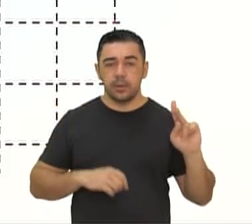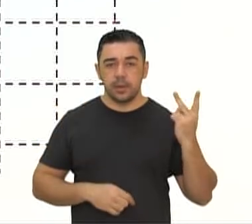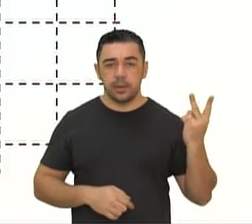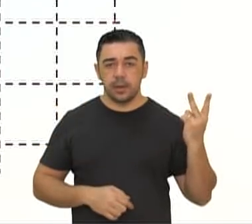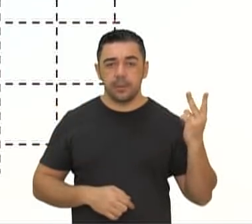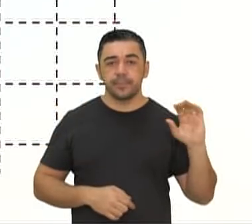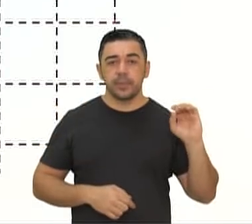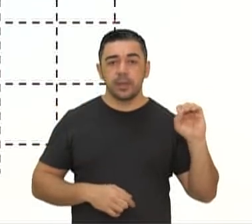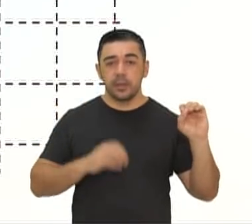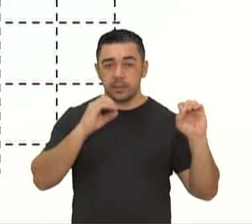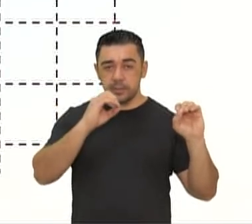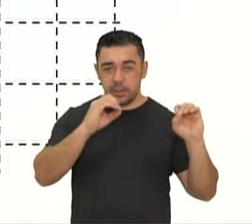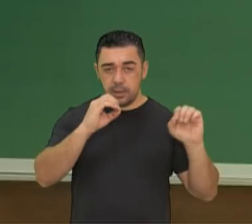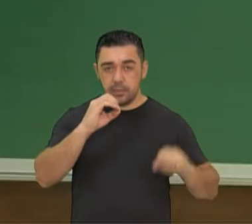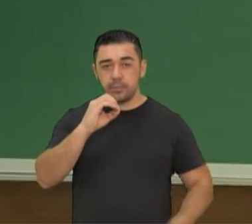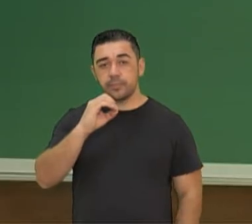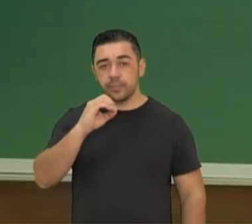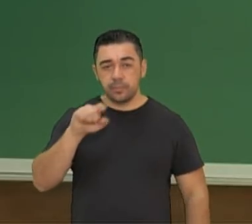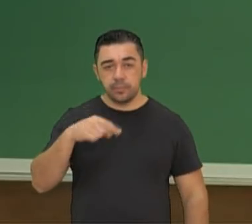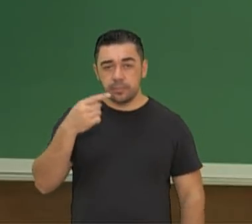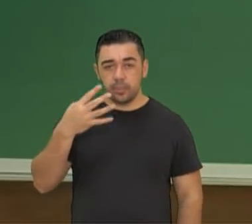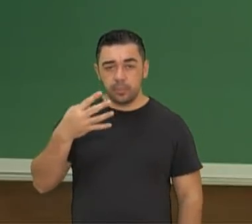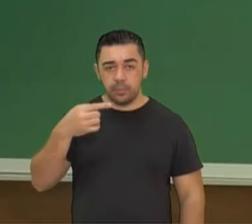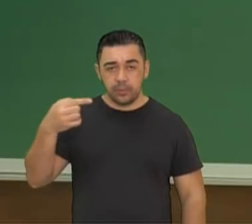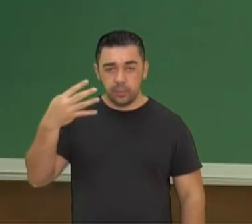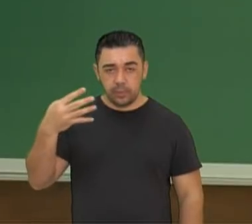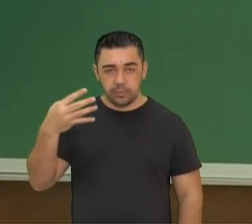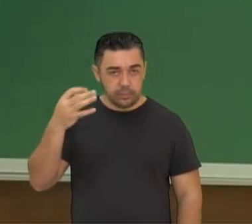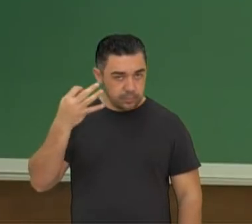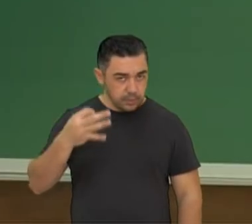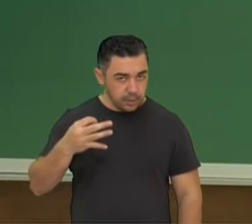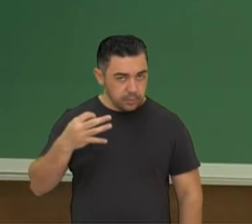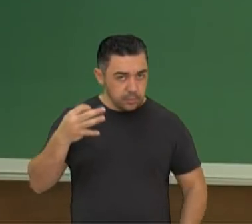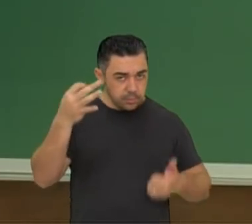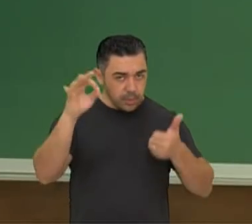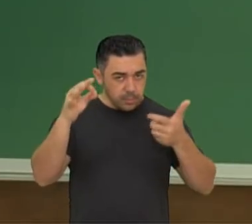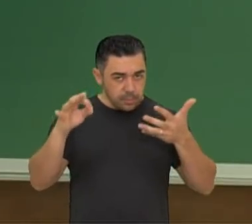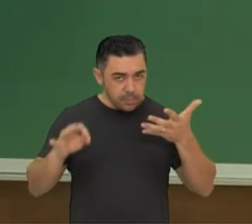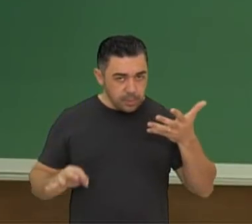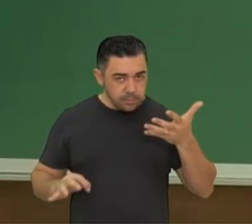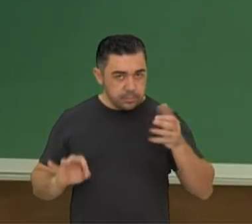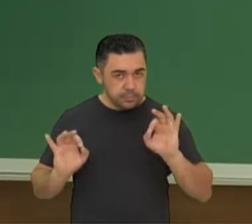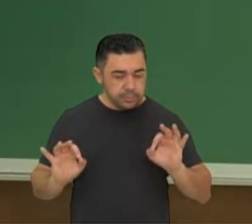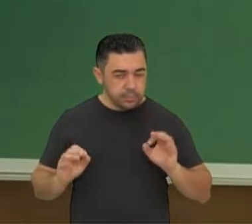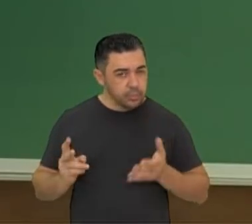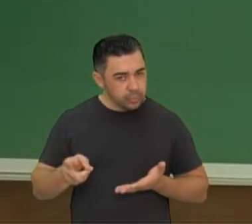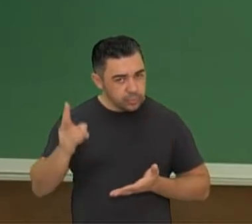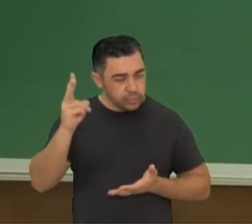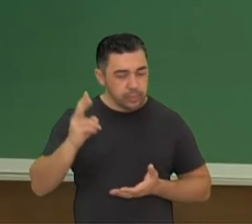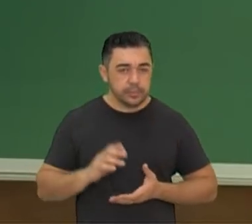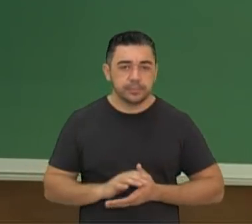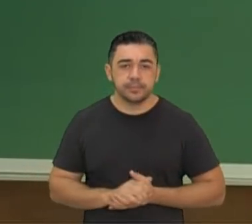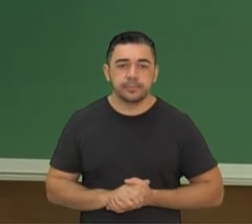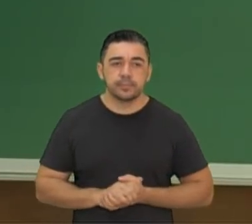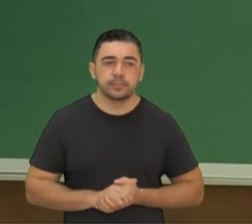H, 0 e menos 4. Conferiu? Tá tudo tranquilo? Vamos dando continuidade,